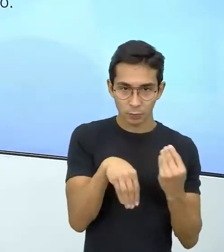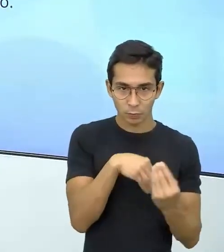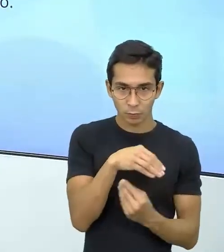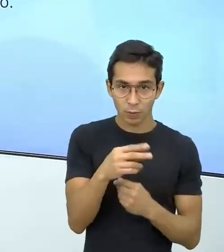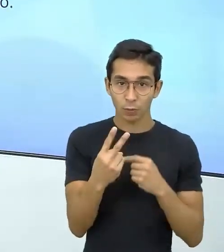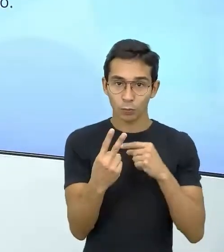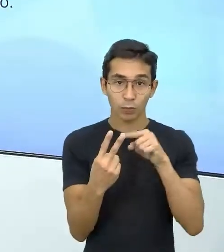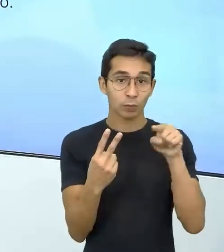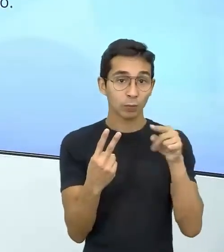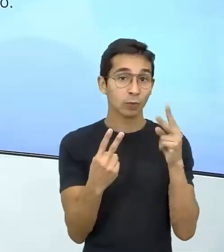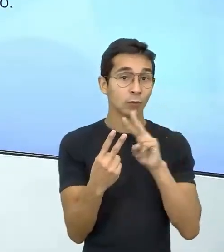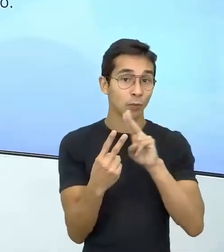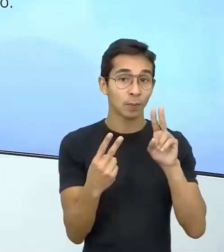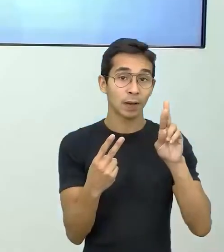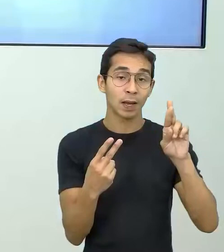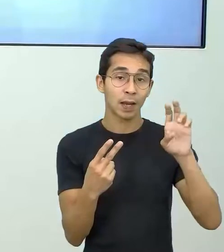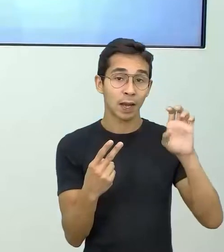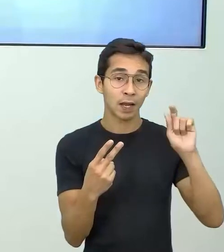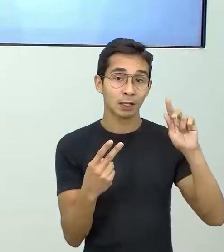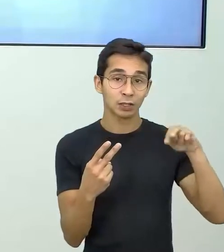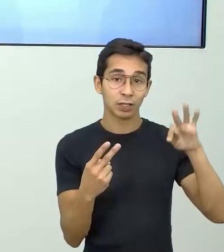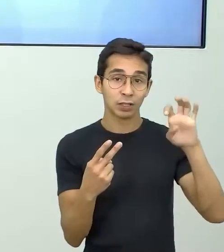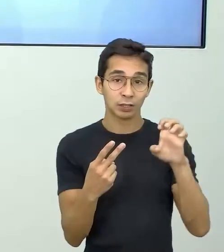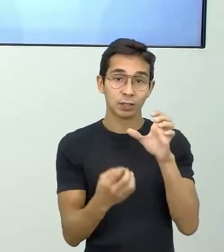Tá certo? Muito bem.